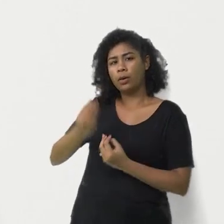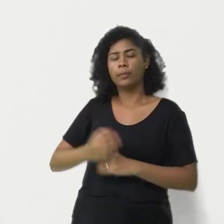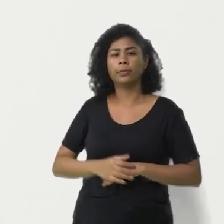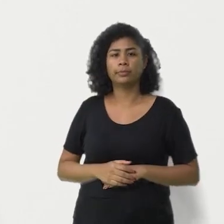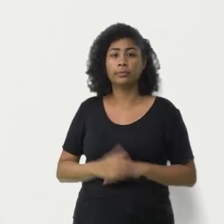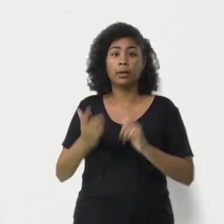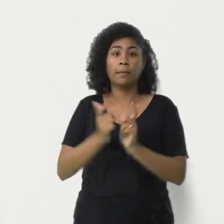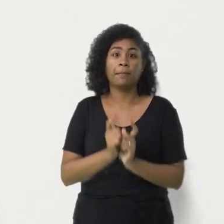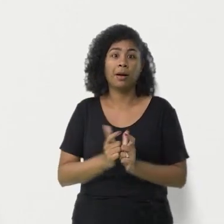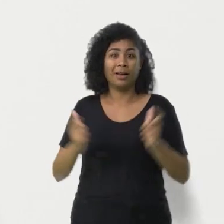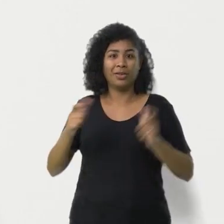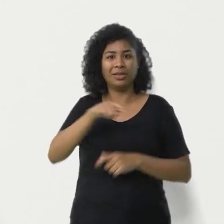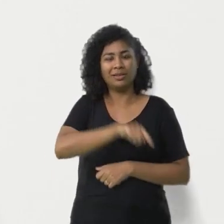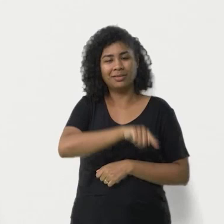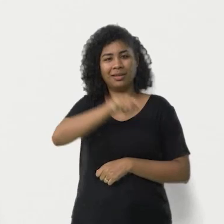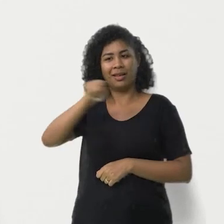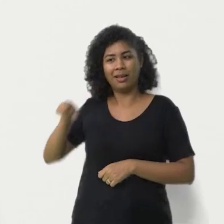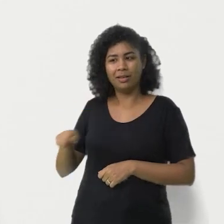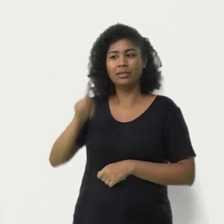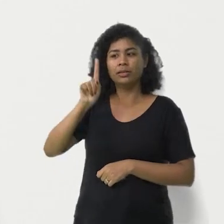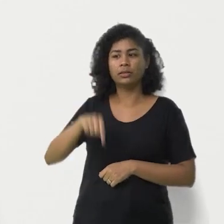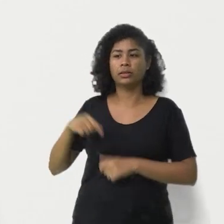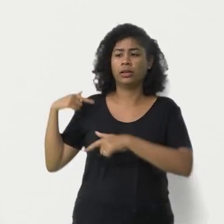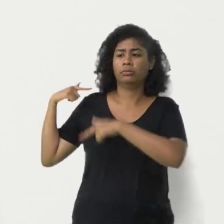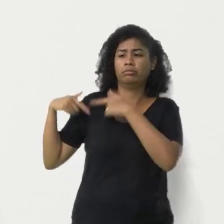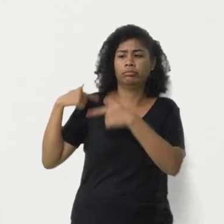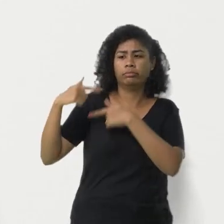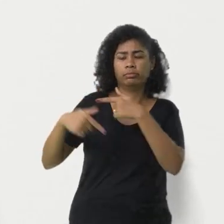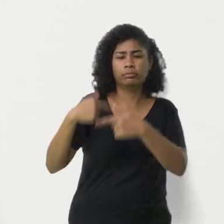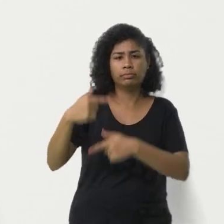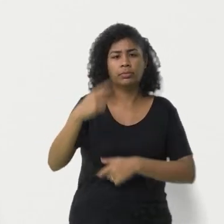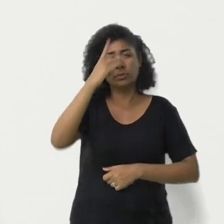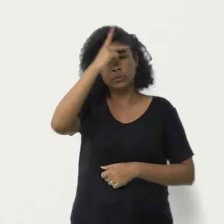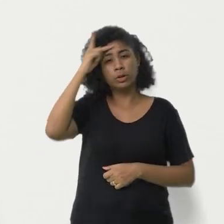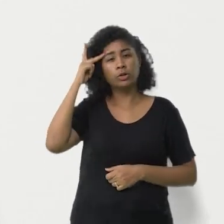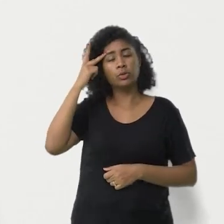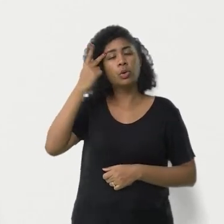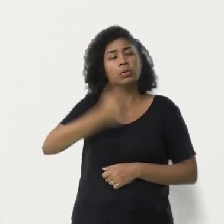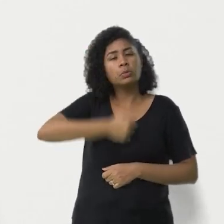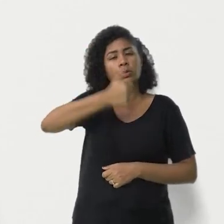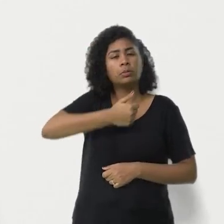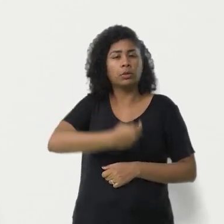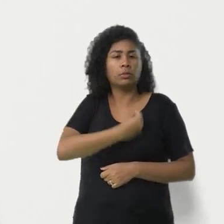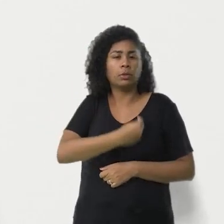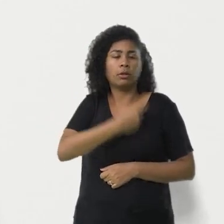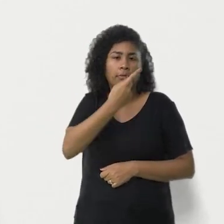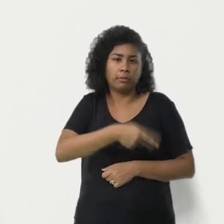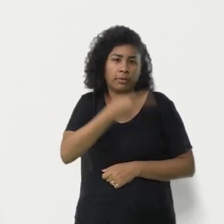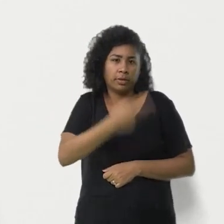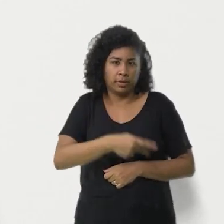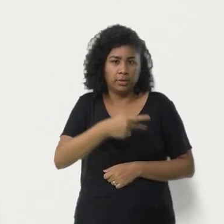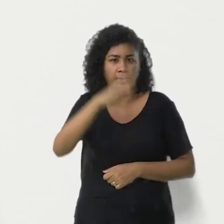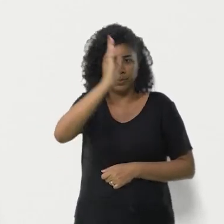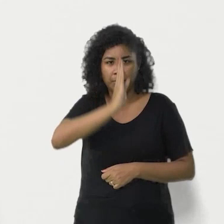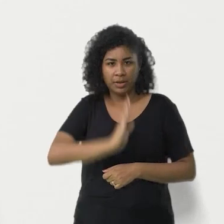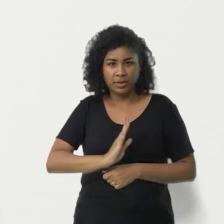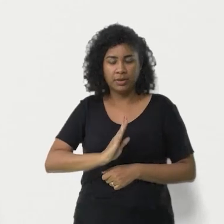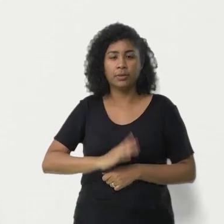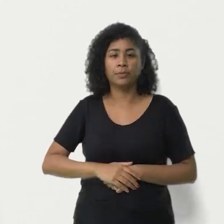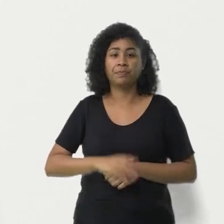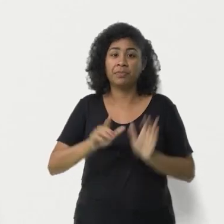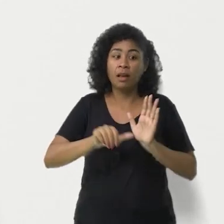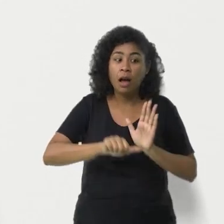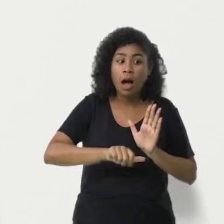a maior parte, eles vão ser descendentes dos habitantes nativos, que aqui já viviam antes da chegada de quem?